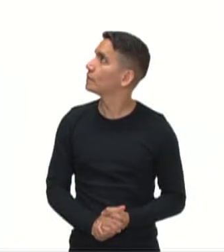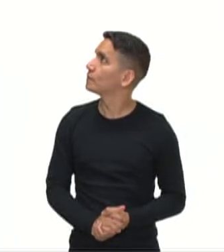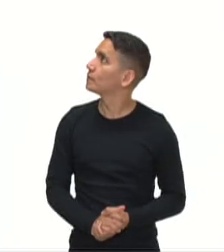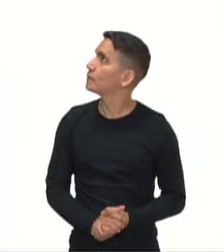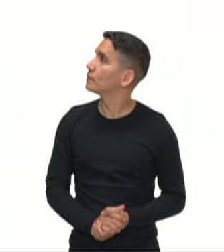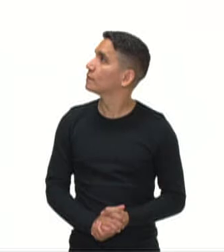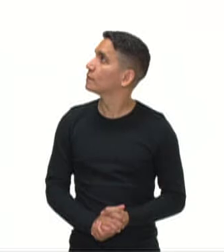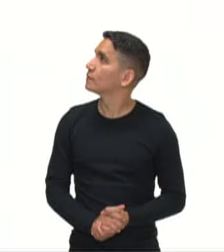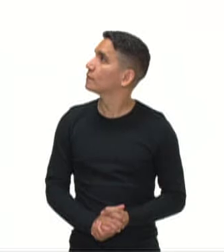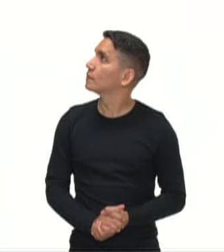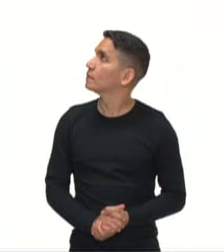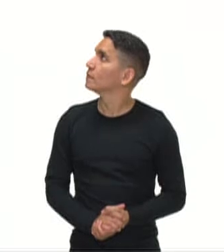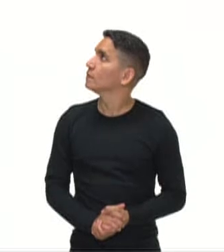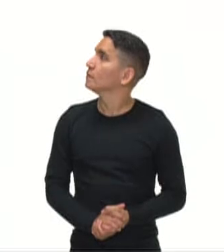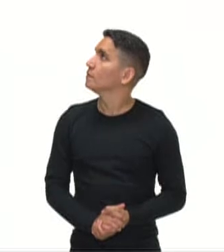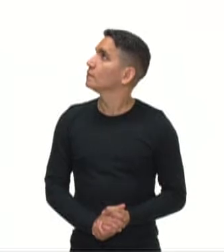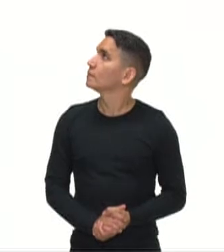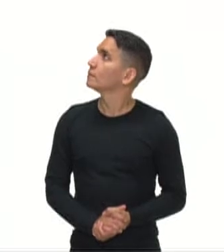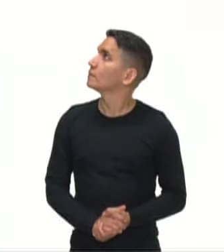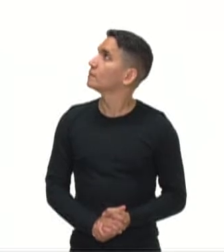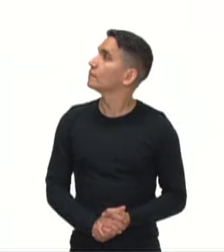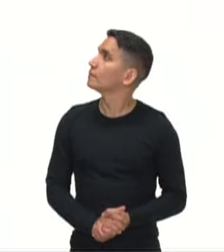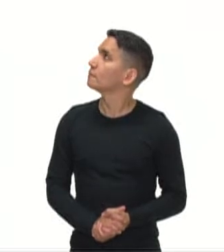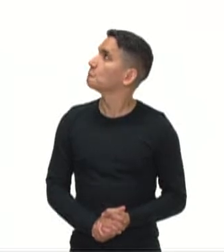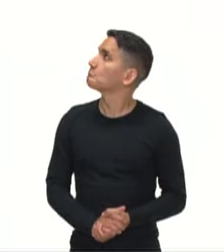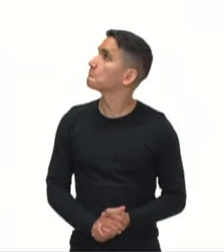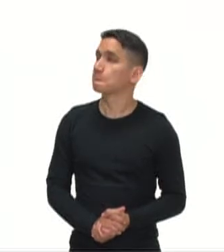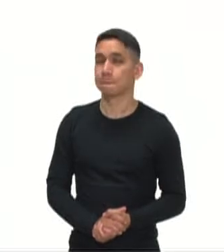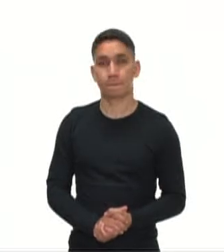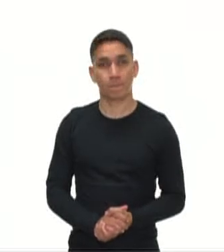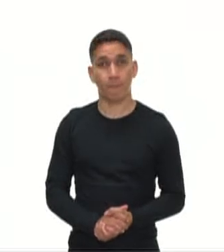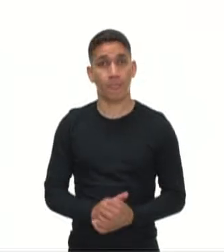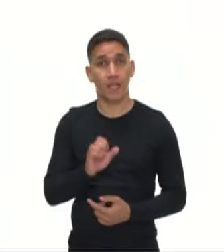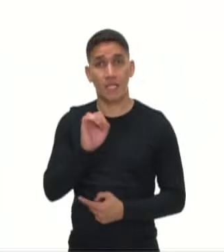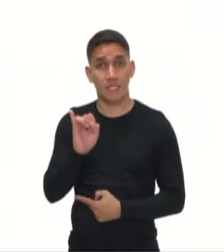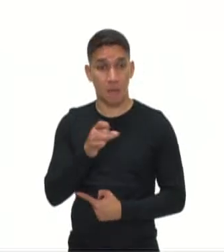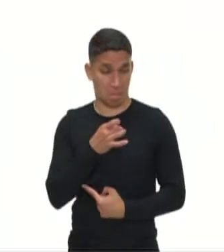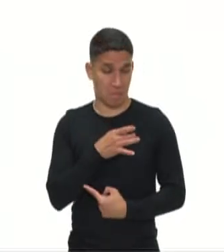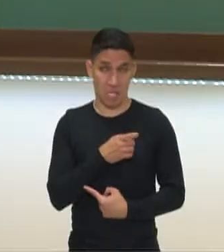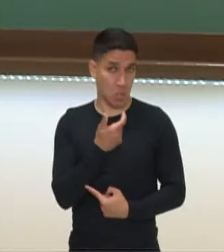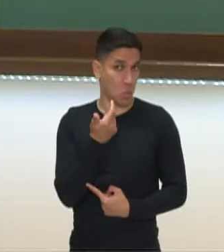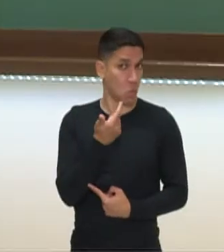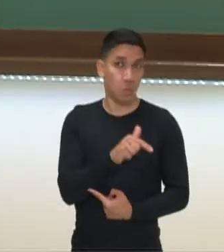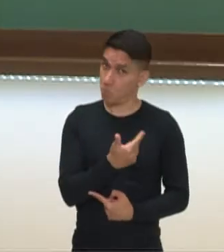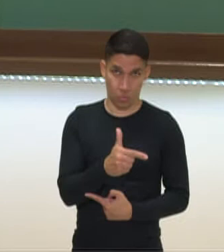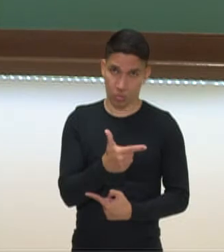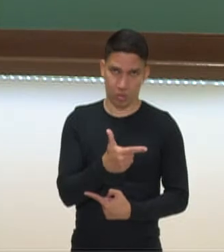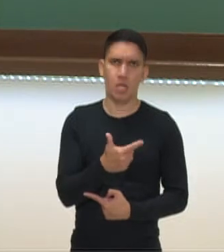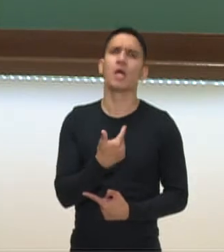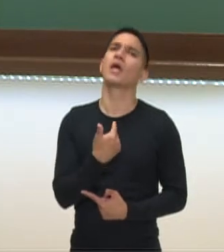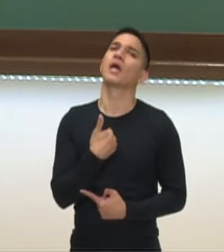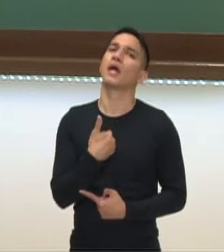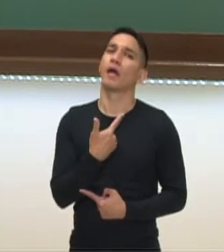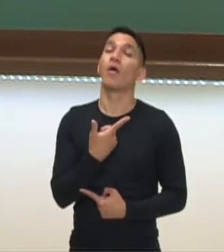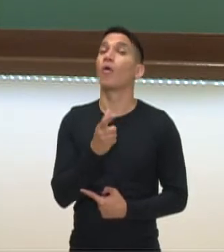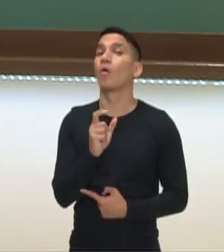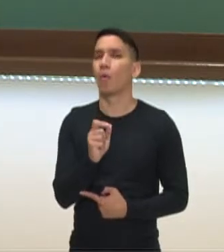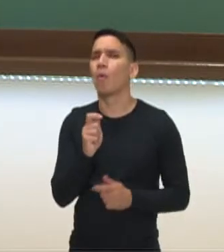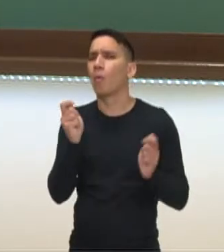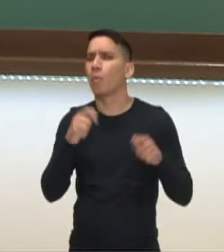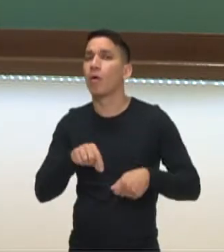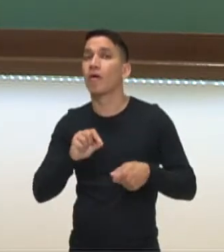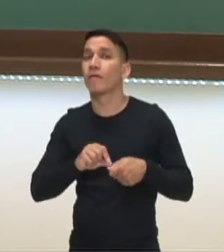go back to being the person I used to be. Se eu não tivesse medo, eu